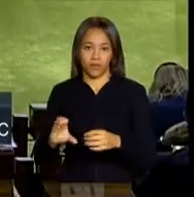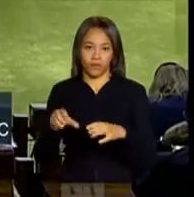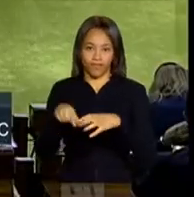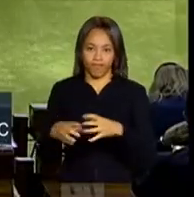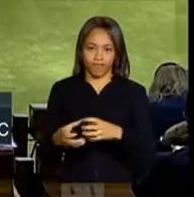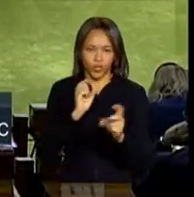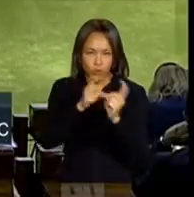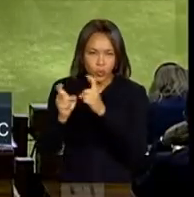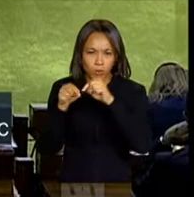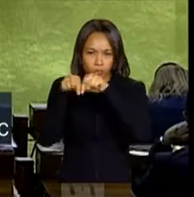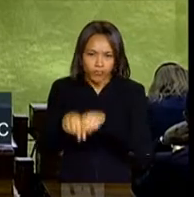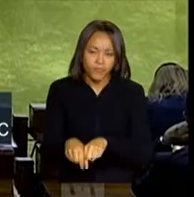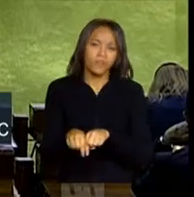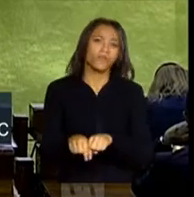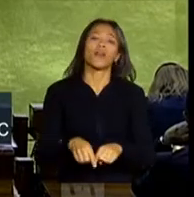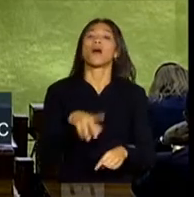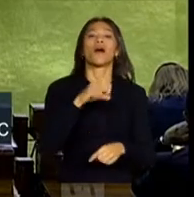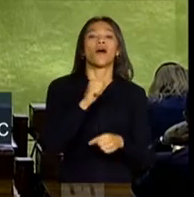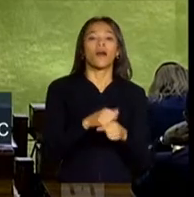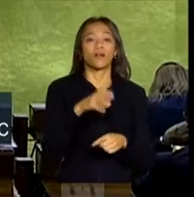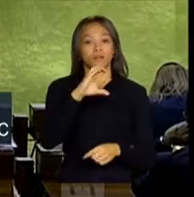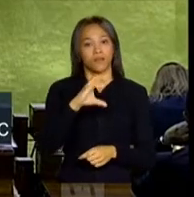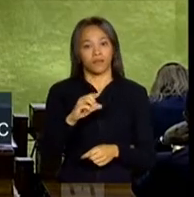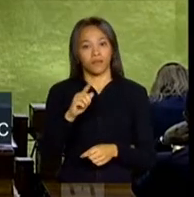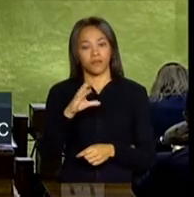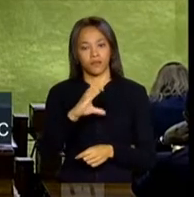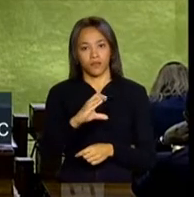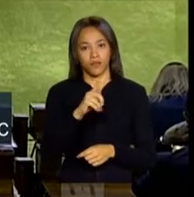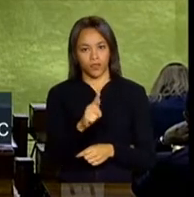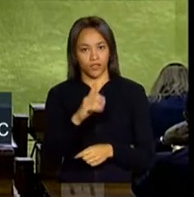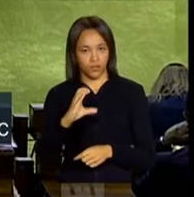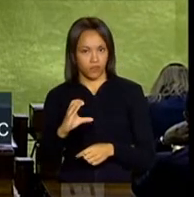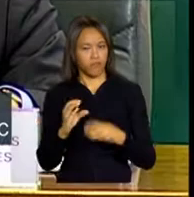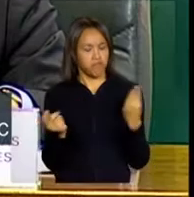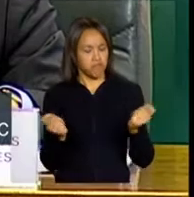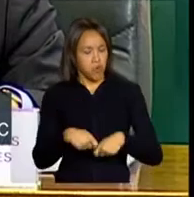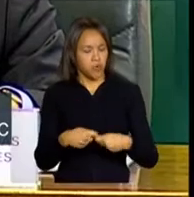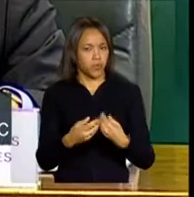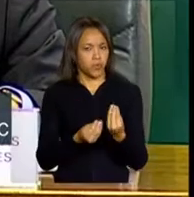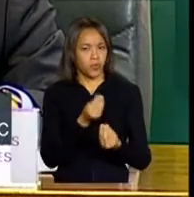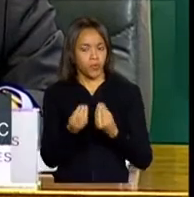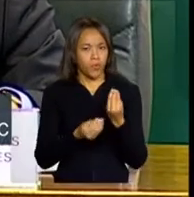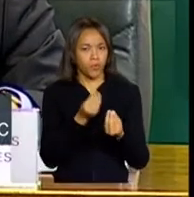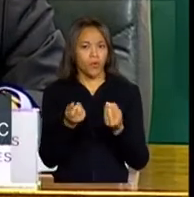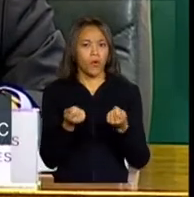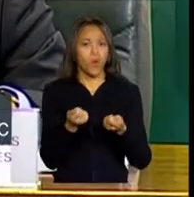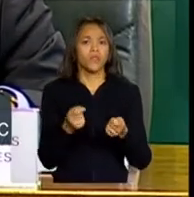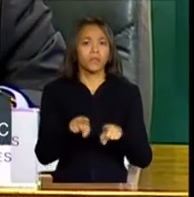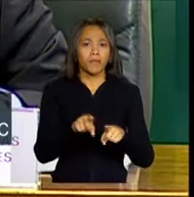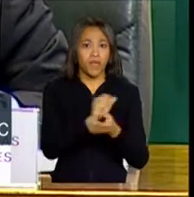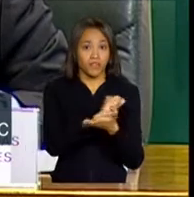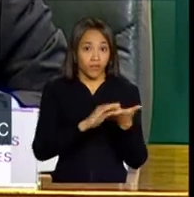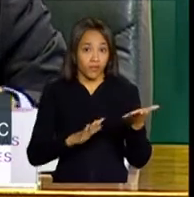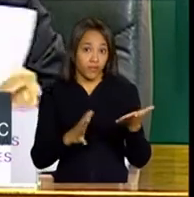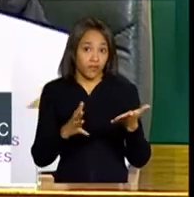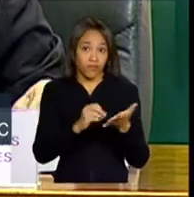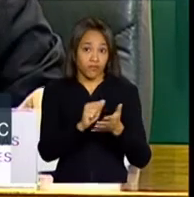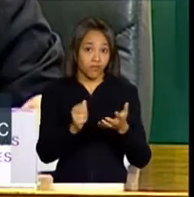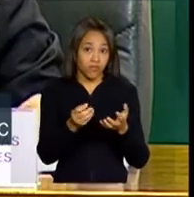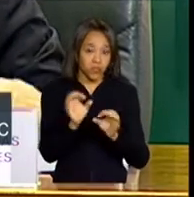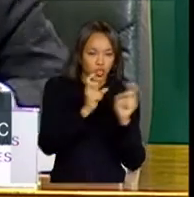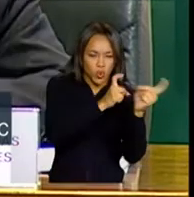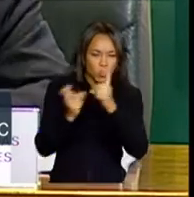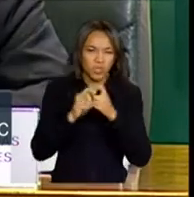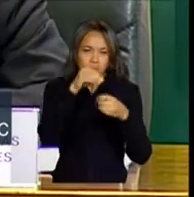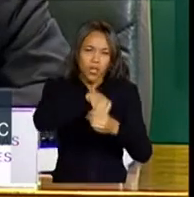melhor equipada a cgc tem podido cumprir suas funções de maneira mais eficiente tanto nas atividades relativas ao funcionamento do